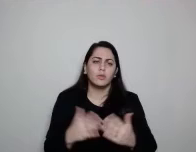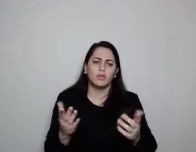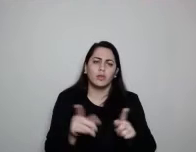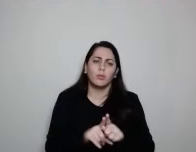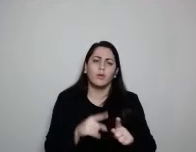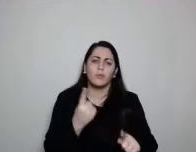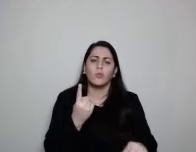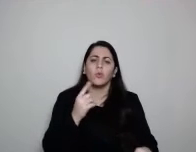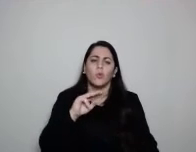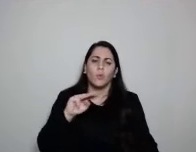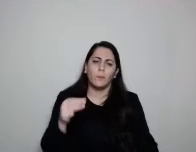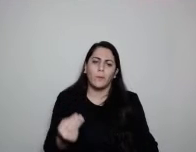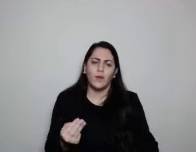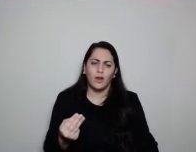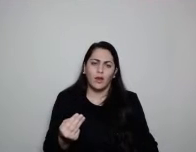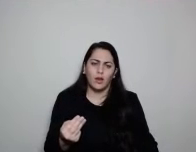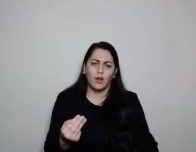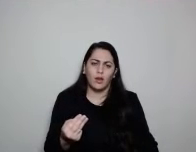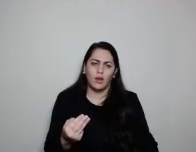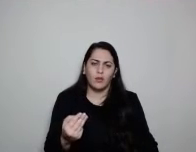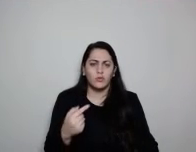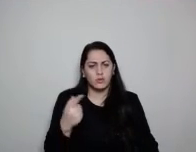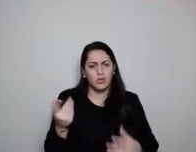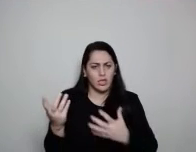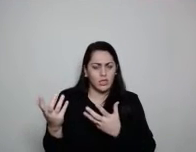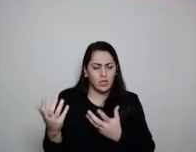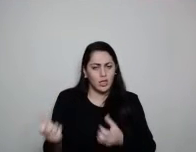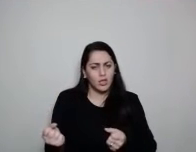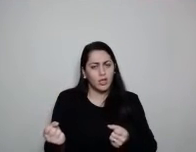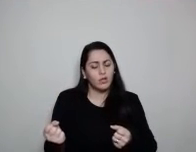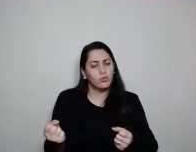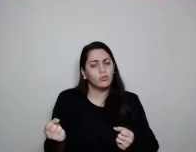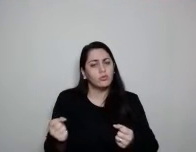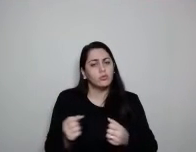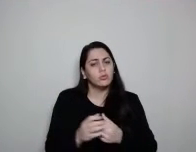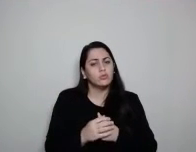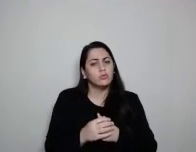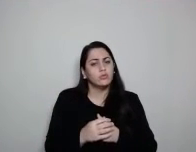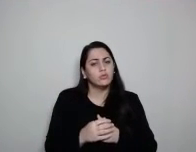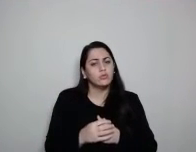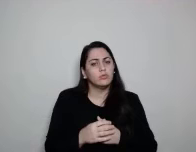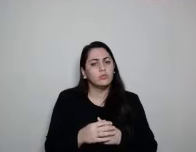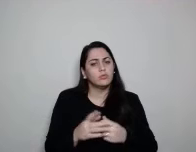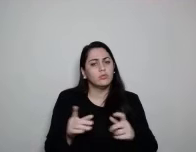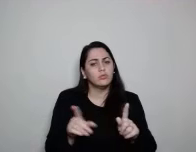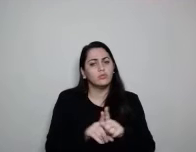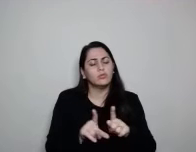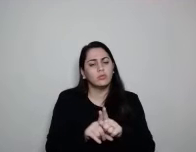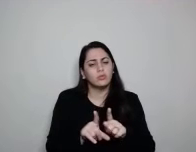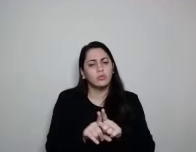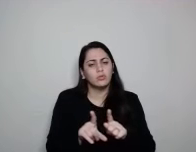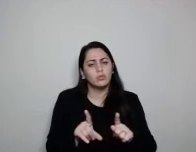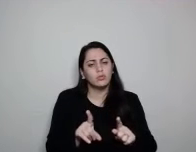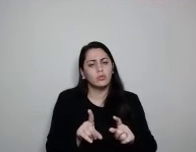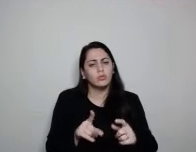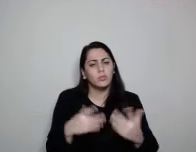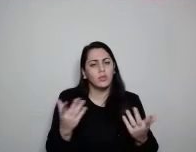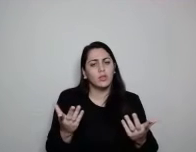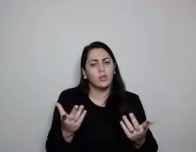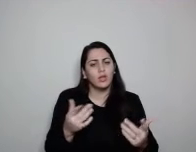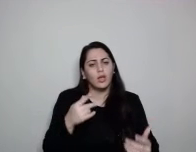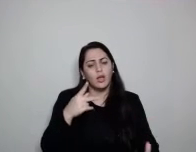como Vossa Excelência está abraçando, aí tornaria inócua a perícia que foi de 3